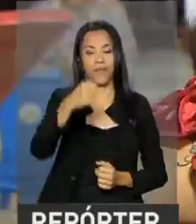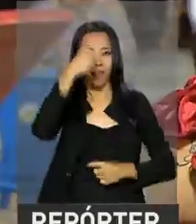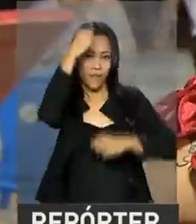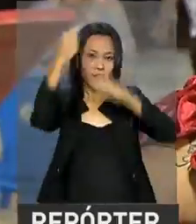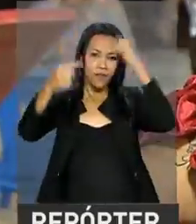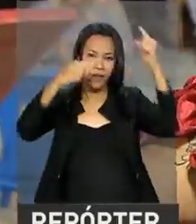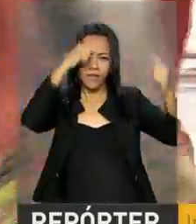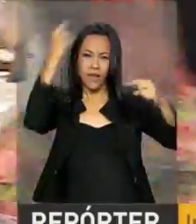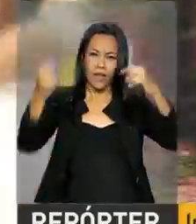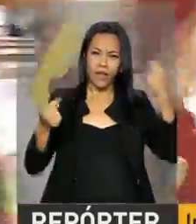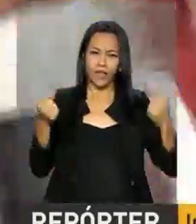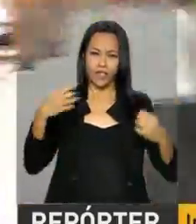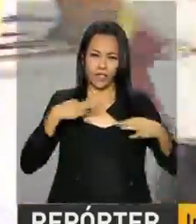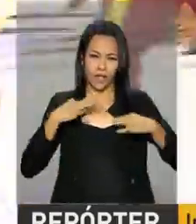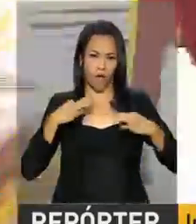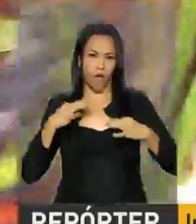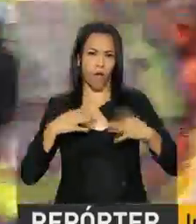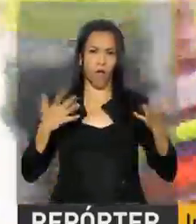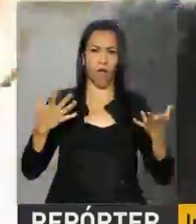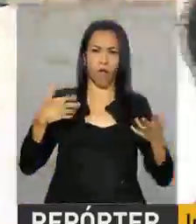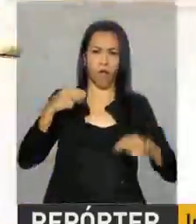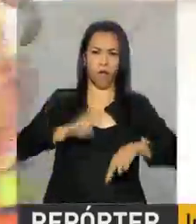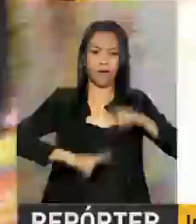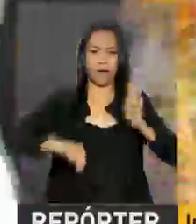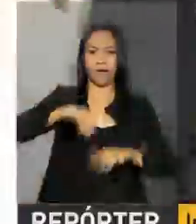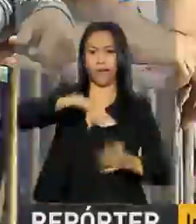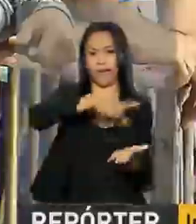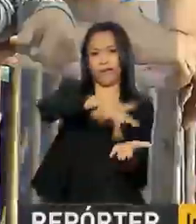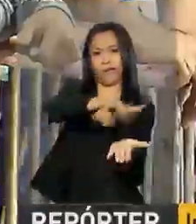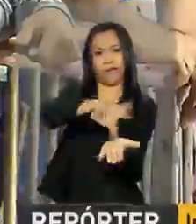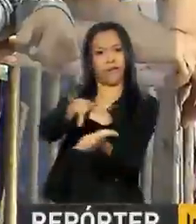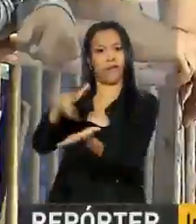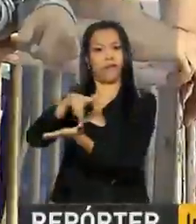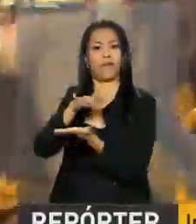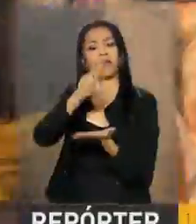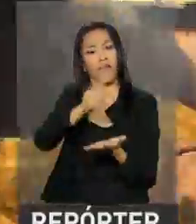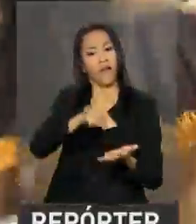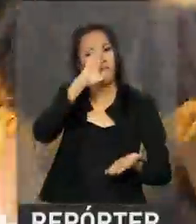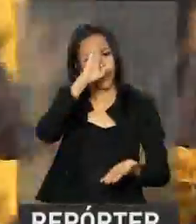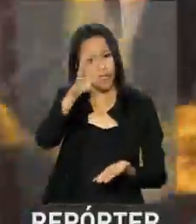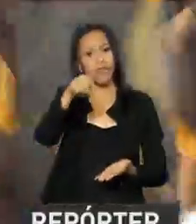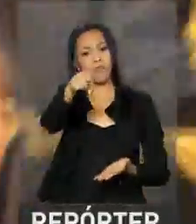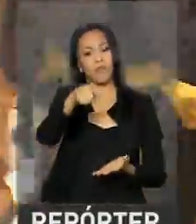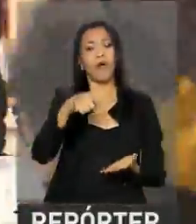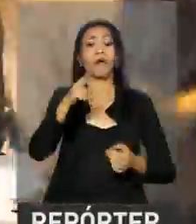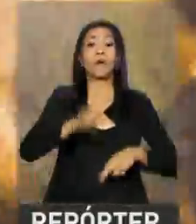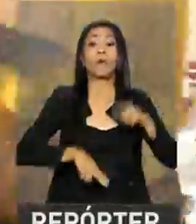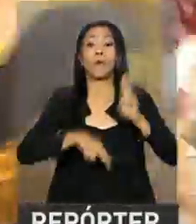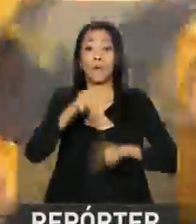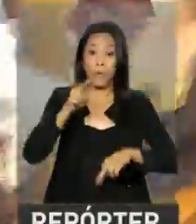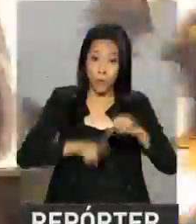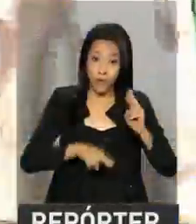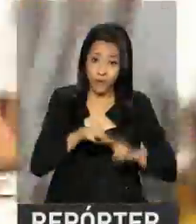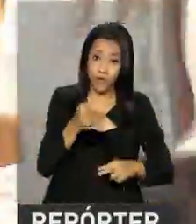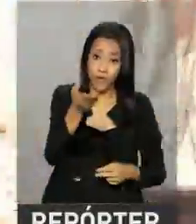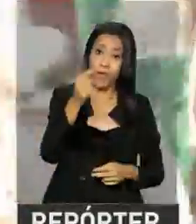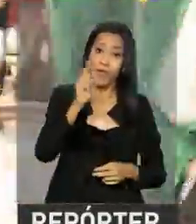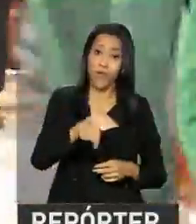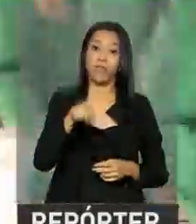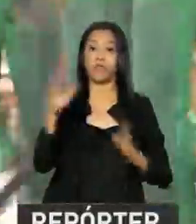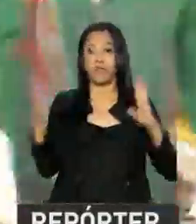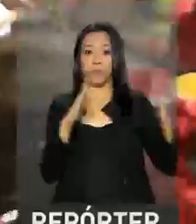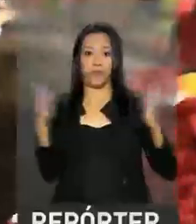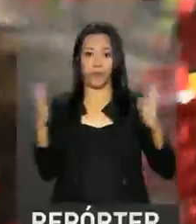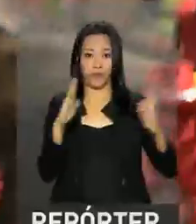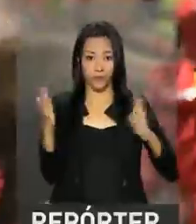Criatividade nos figurinos e muita ginga para a dança são os principais ingredientes de uma quadrilha de festa junina. E é nesta época que